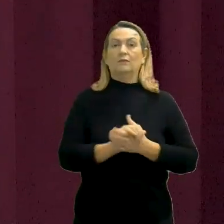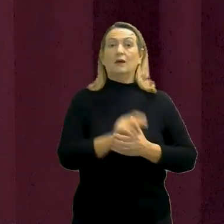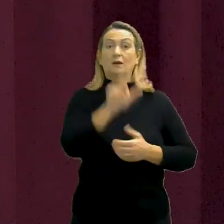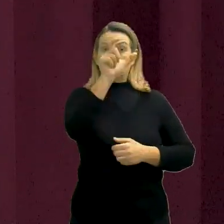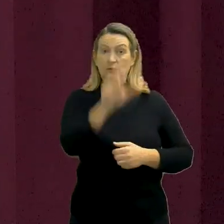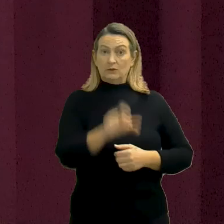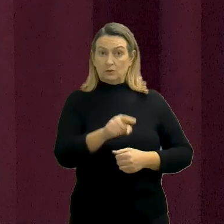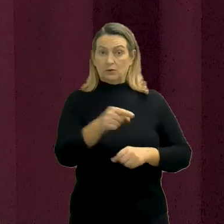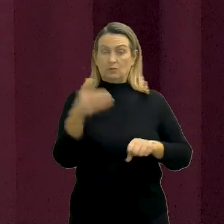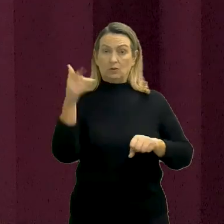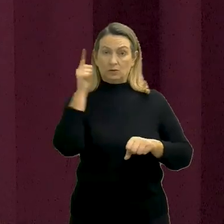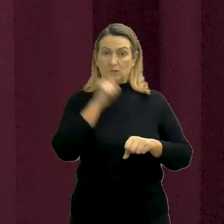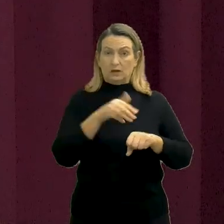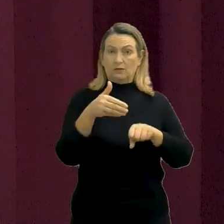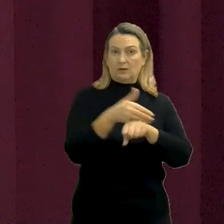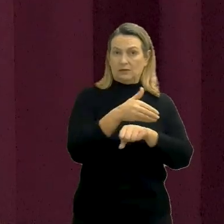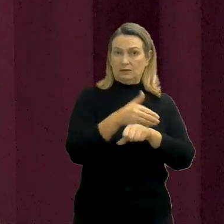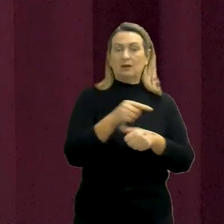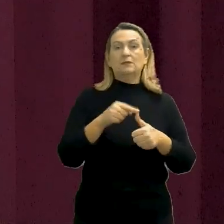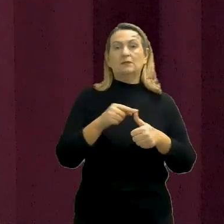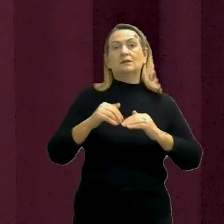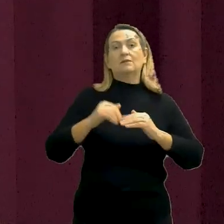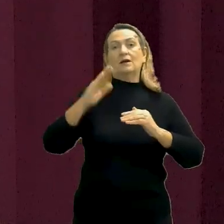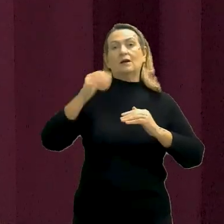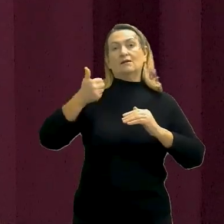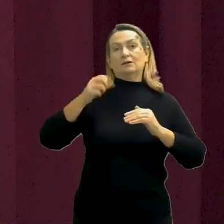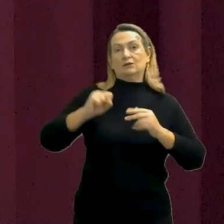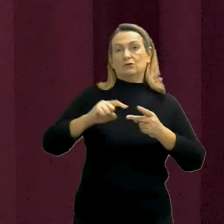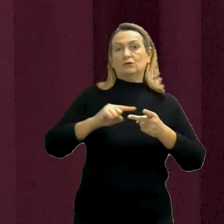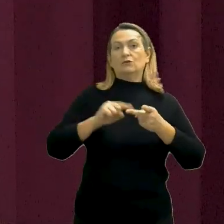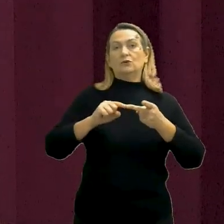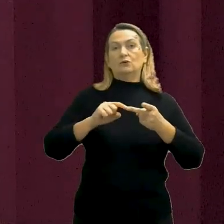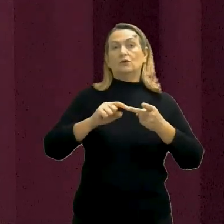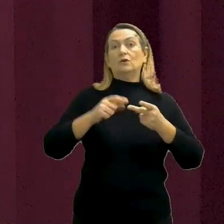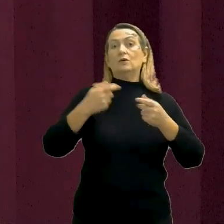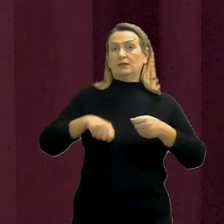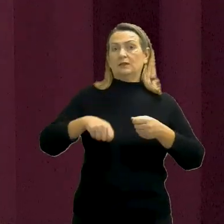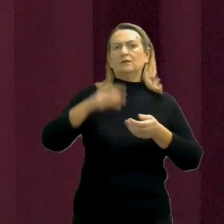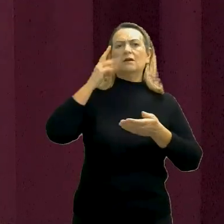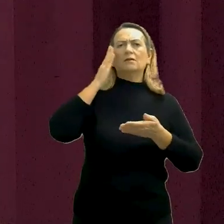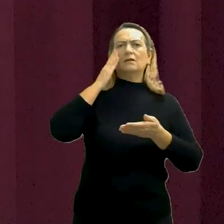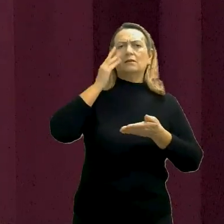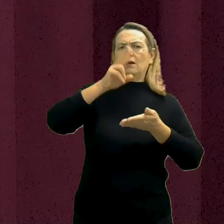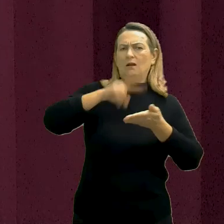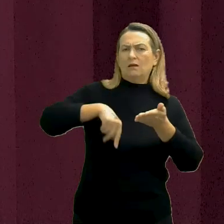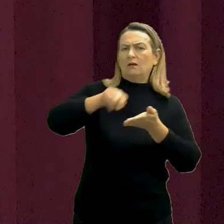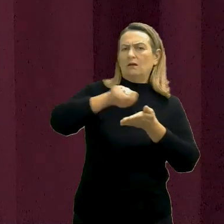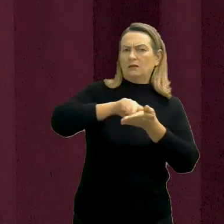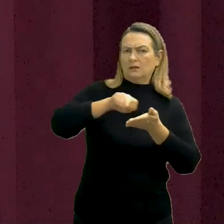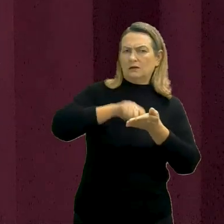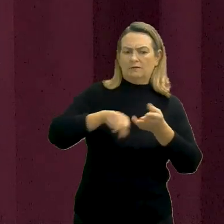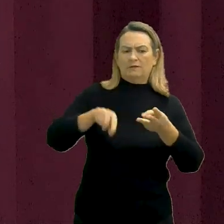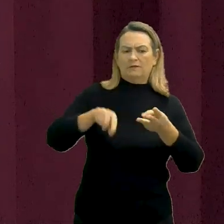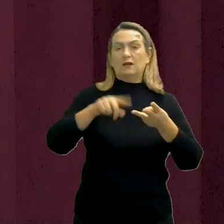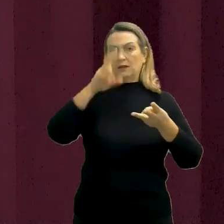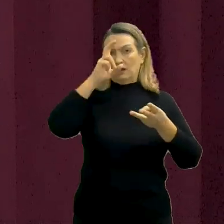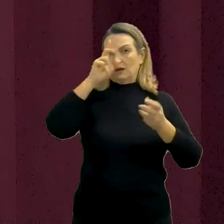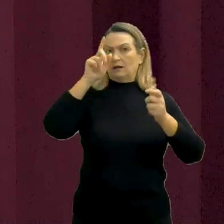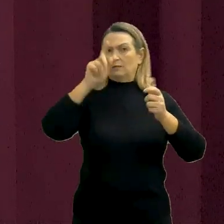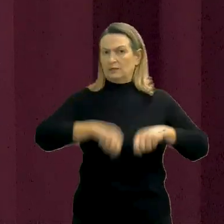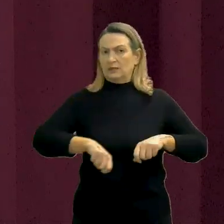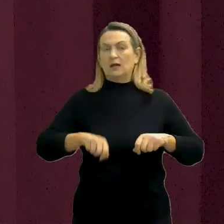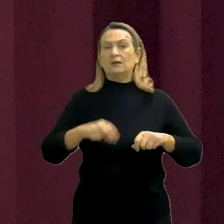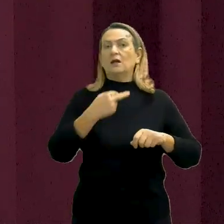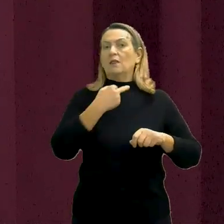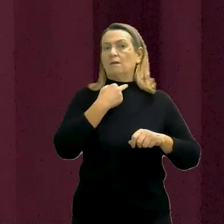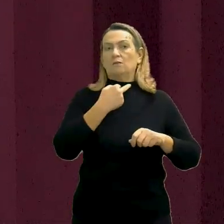ser maior capaz precisa ser Alfabetizado né não pode eh eh ser condenado em determinados crimes tem